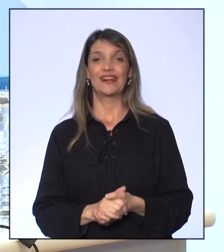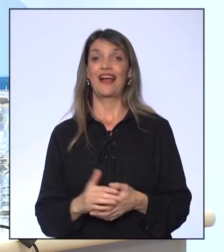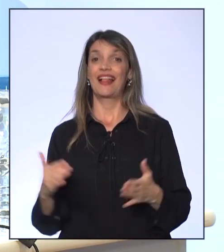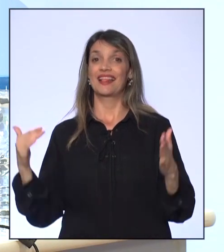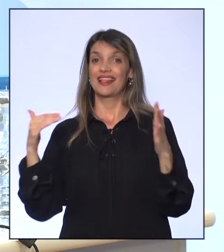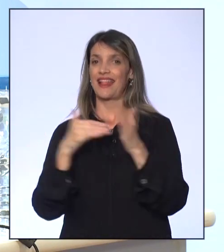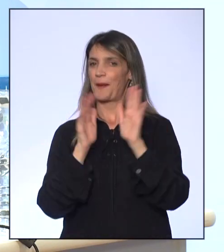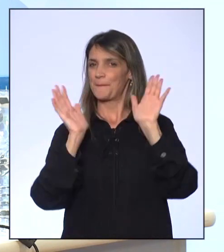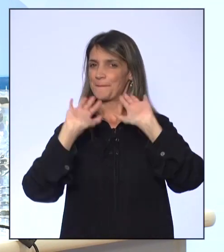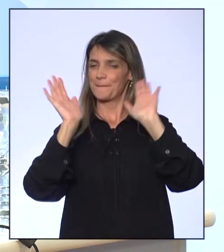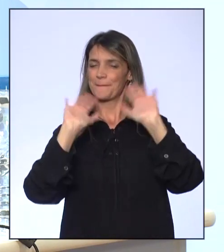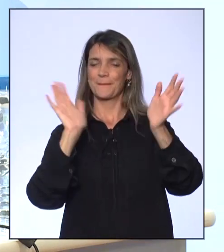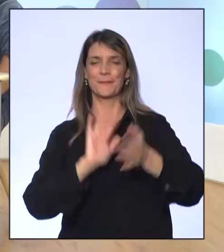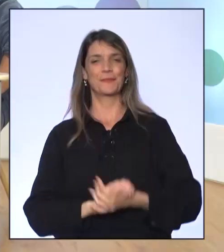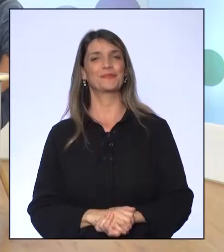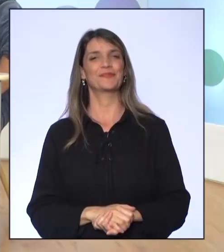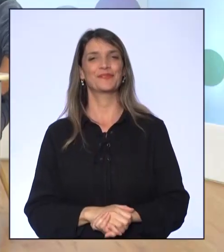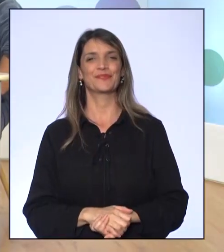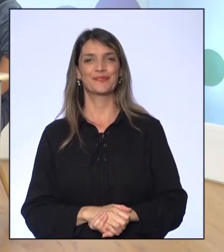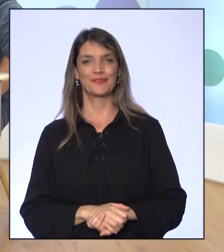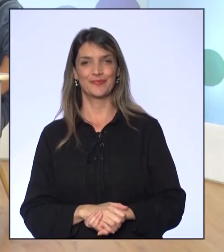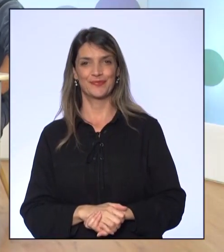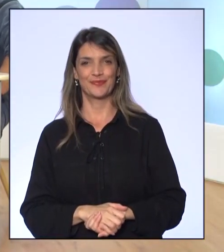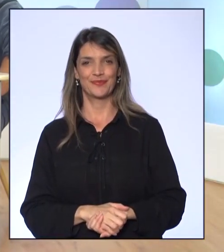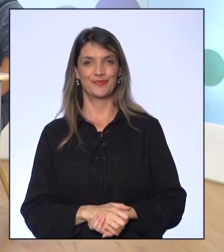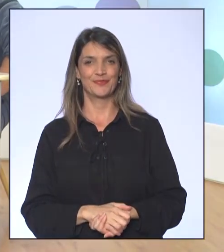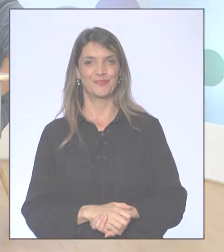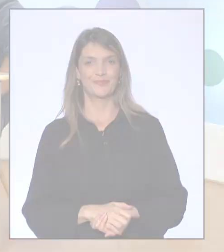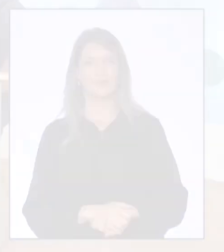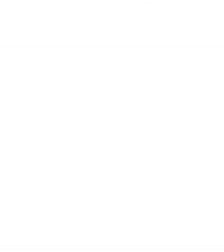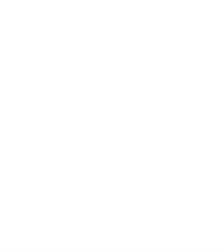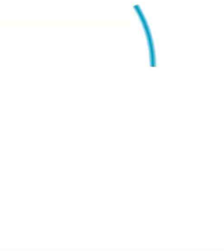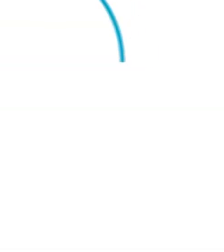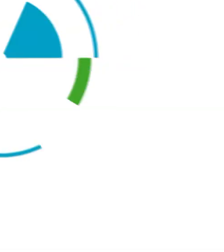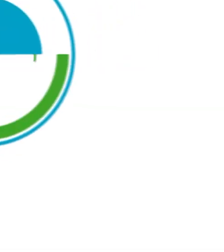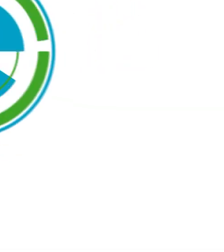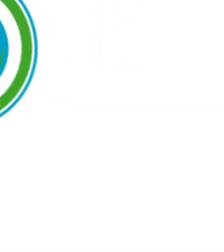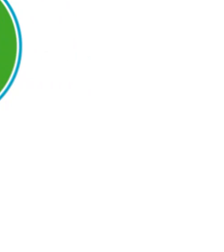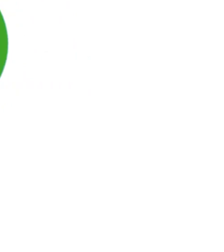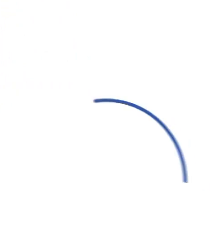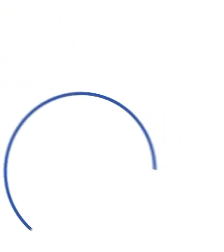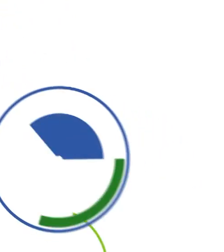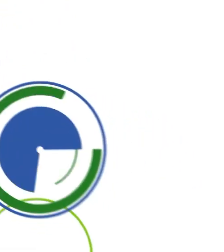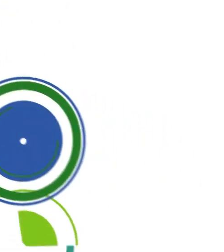Até a próxima aula. Tchau, tchau. Tchau, pessoal.